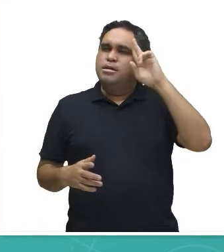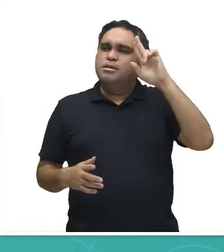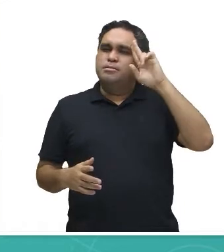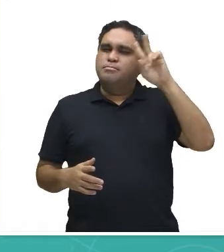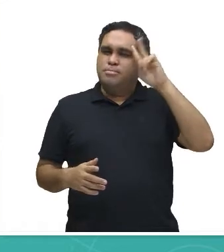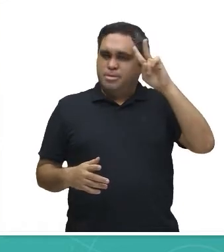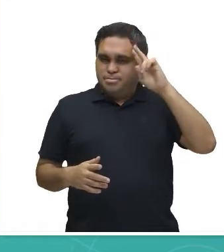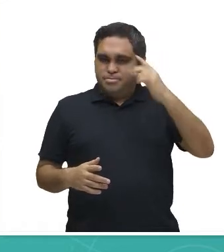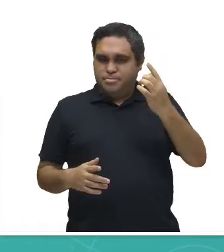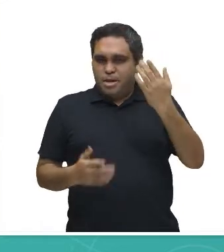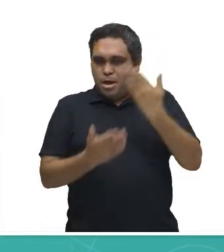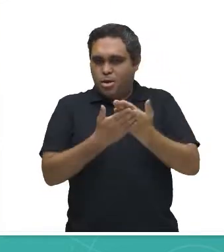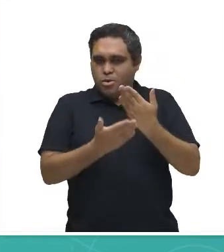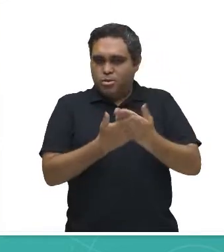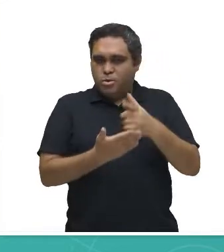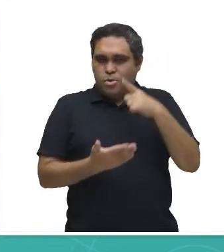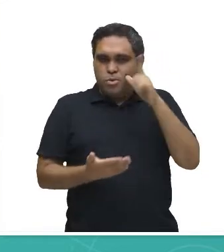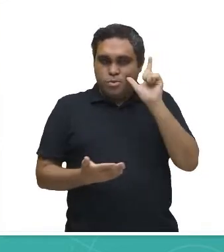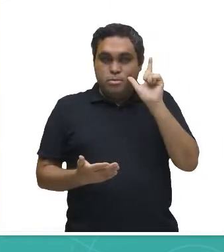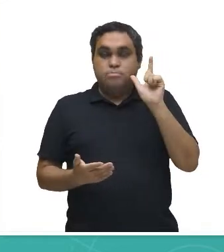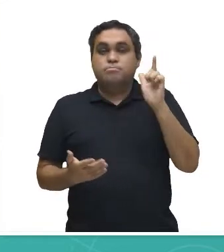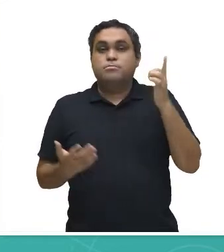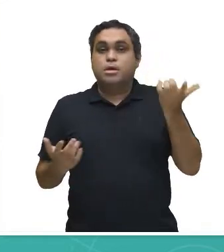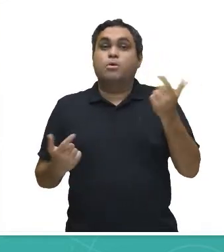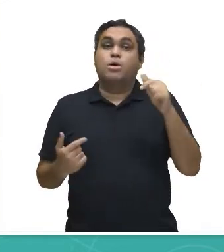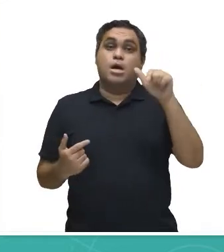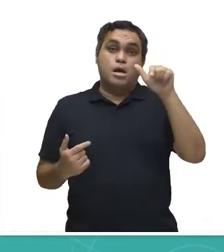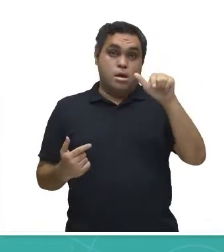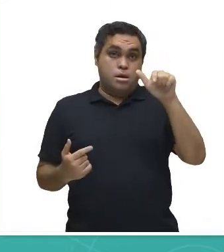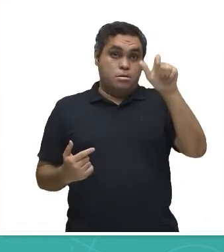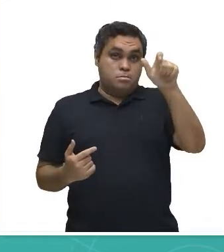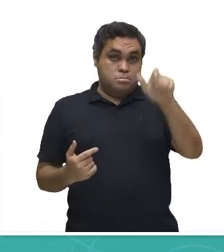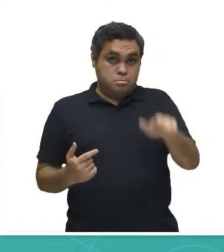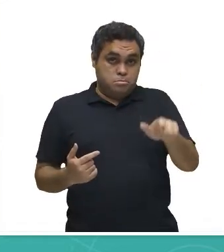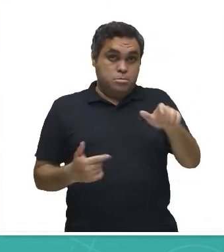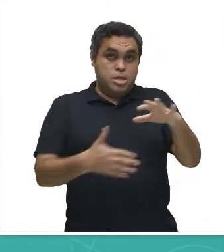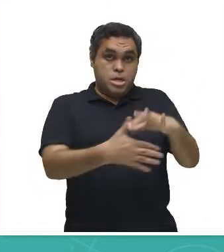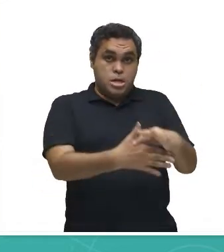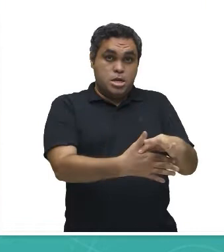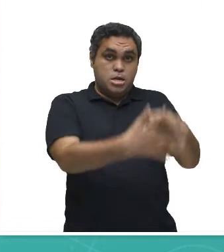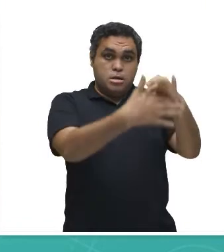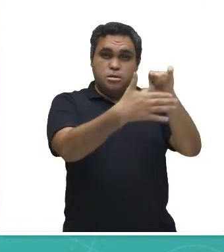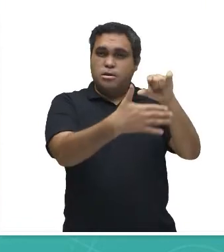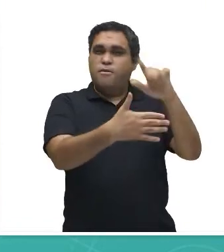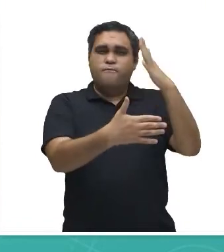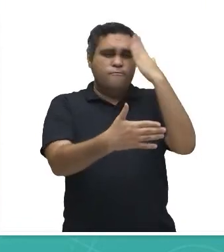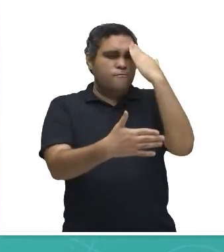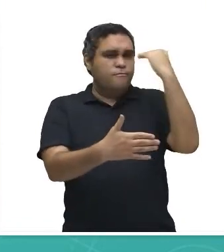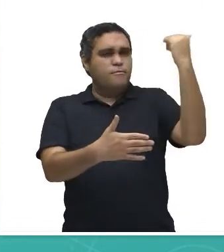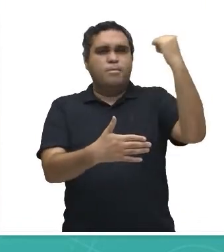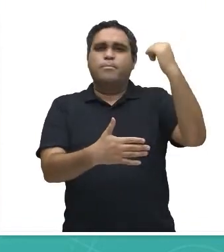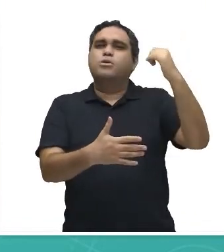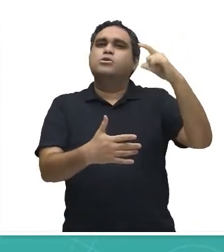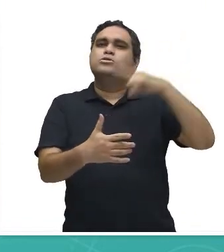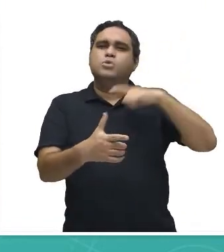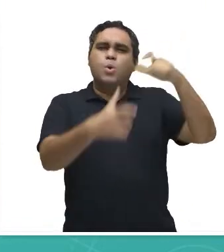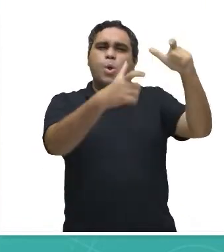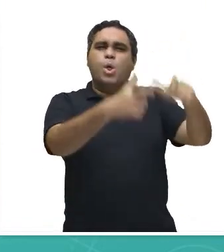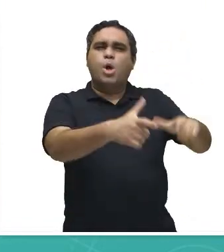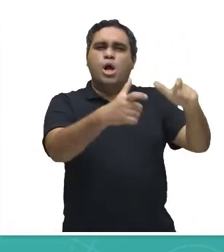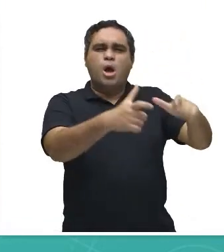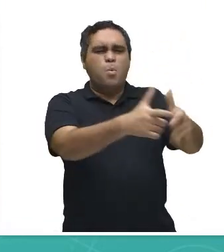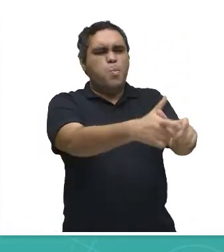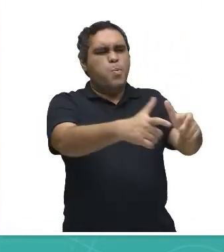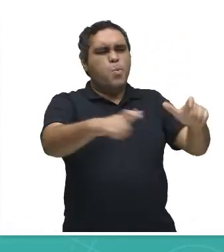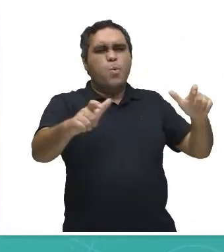professor Ananias, quero dizer a vocês que Zumbi dos Palmares, ele foi um dos grandes líderes do maior quilombo do Brasil, que é o Quilombo dos Palmares, que está